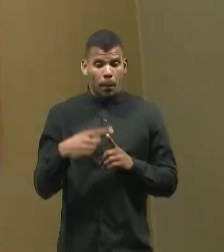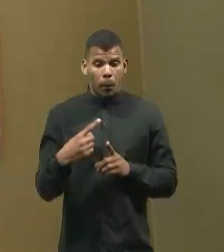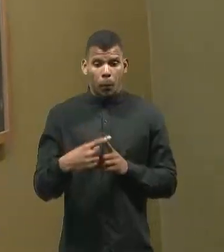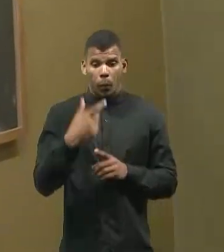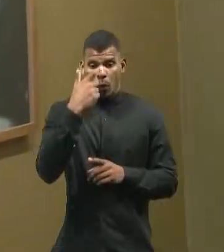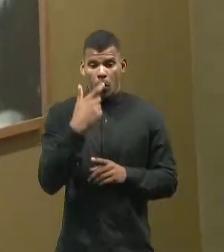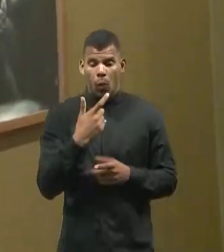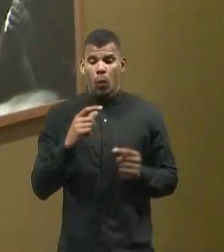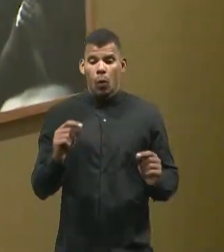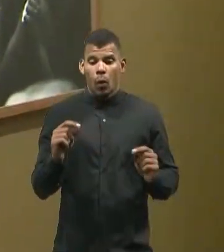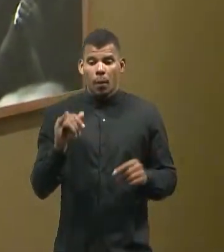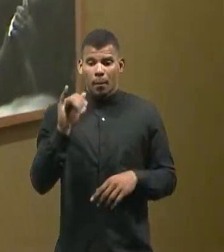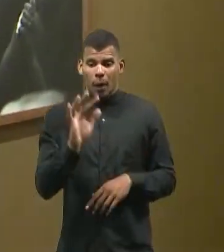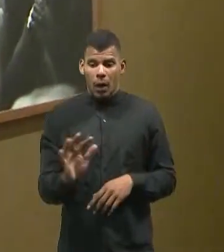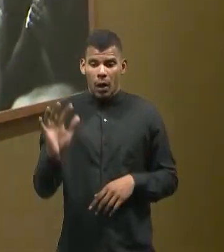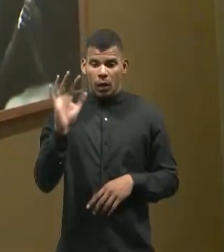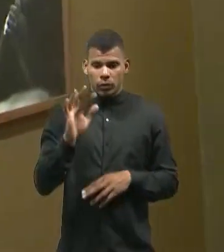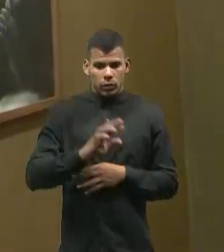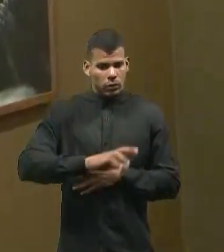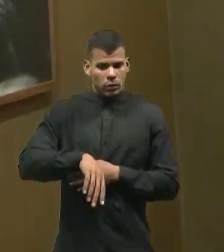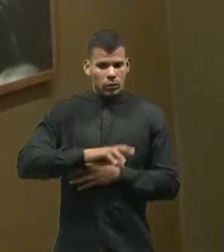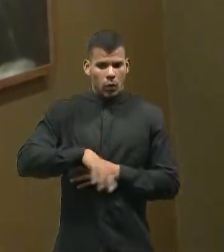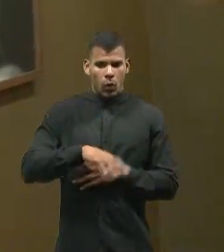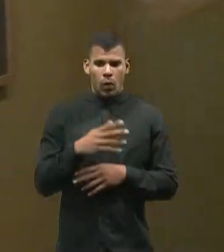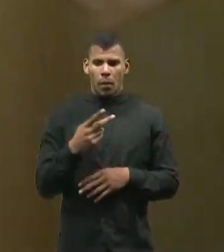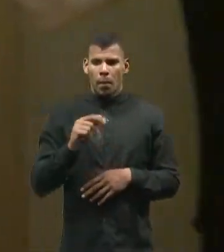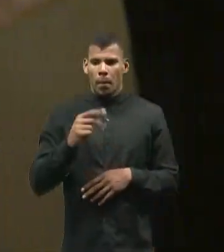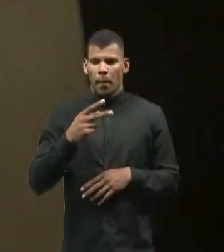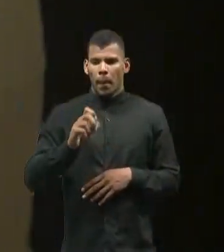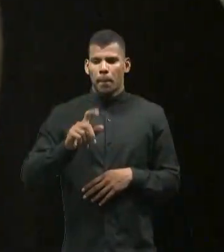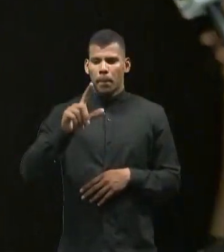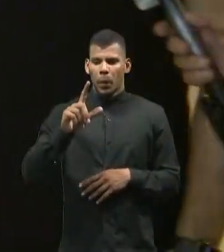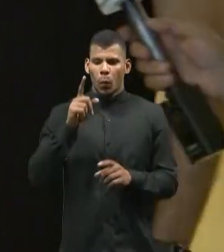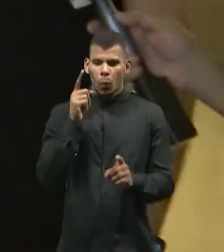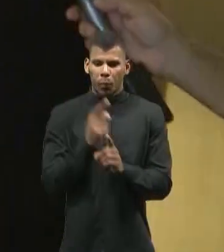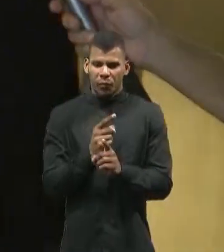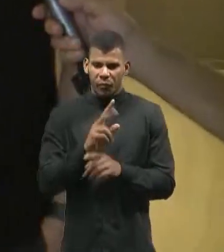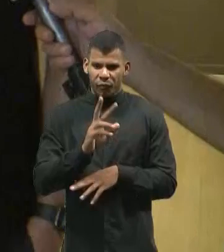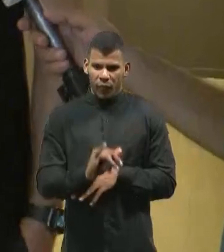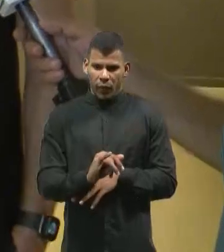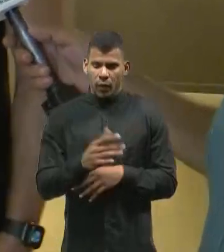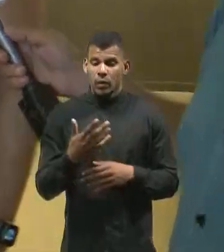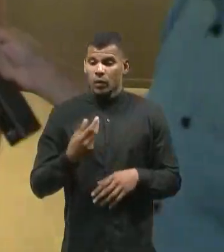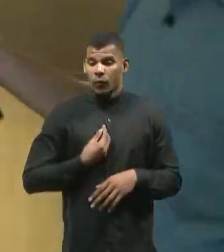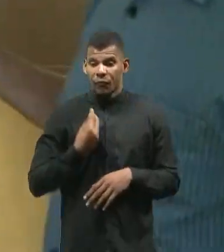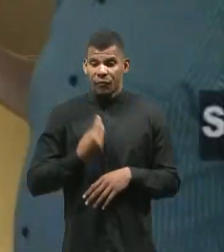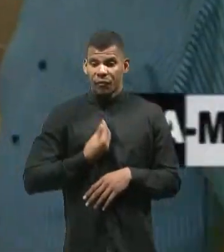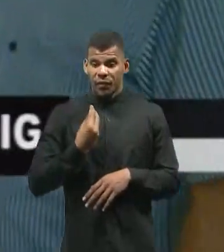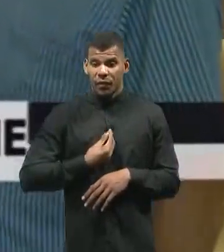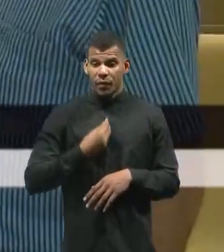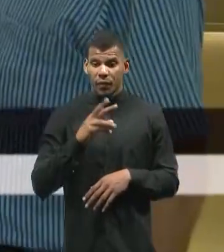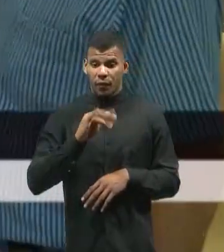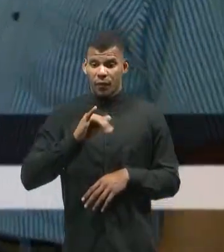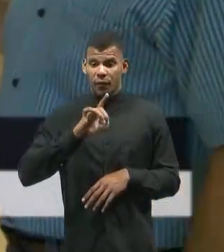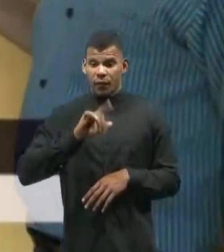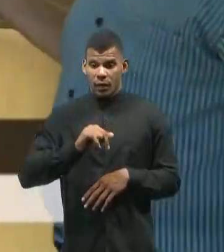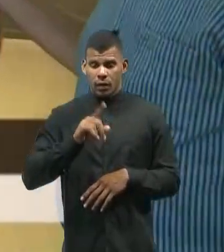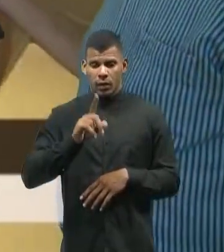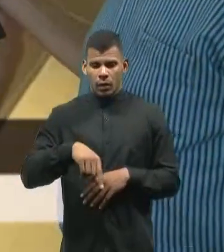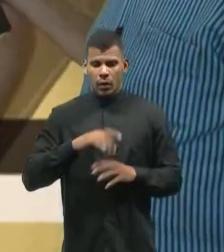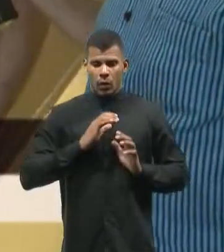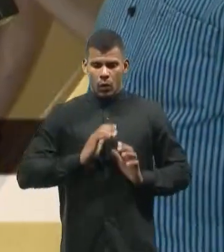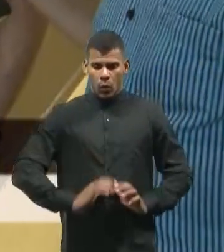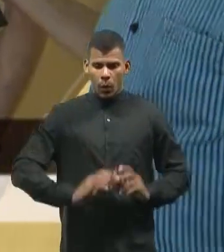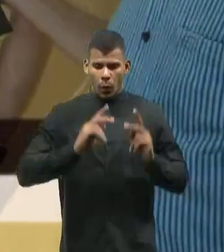são simplesmente imagens, né? Não é simplesmente um pedaço de papel que você vai encontrar, que são pedaços de vidas. Né? São